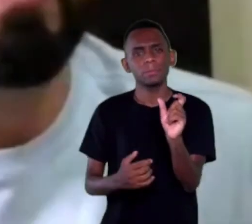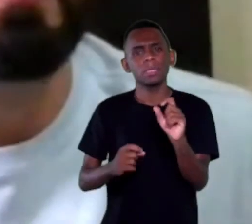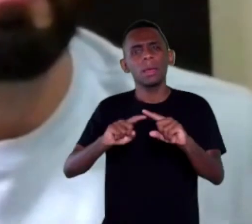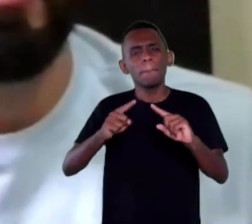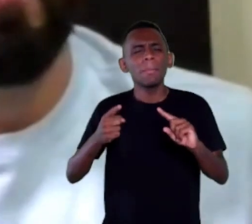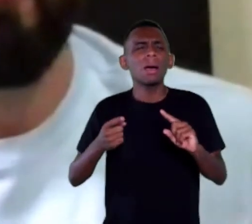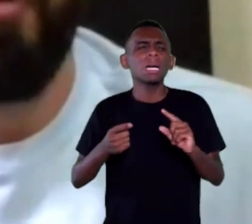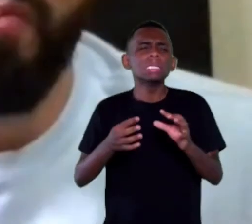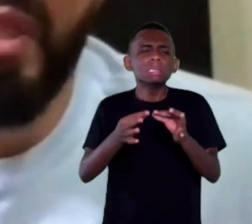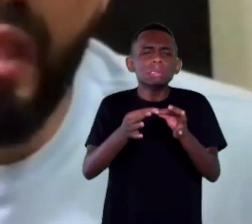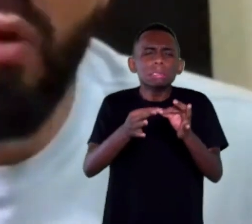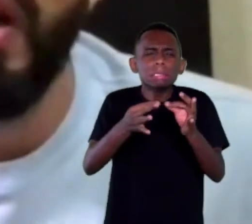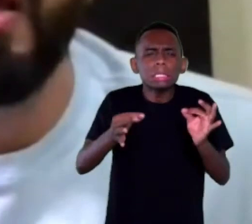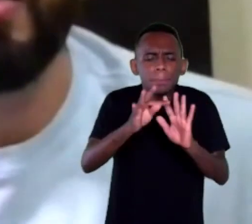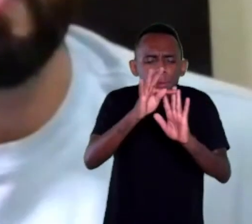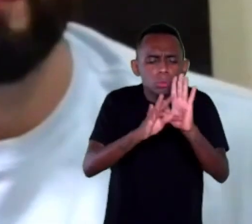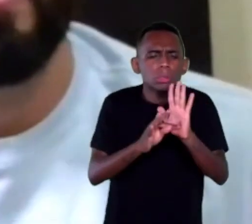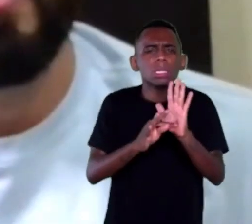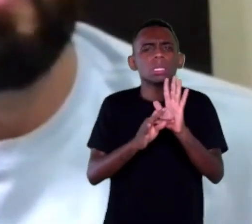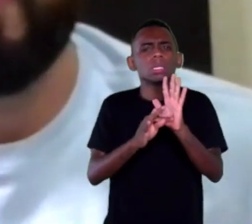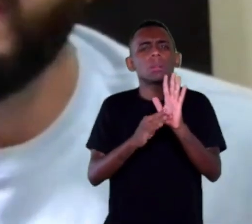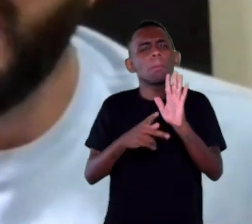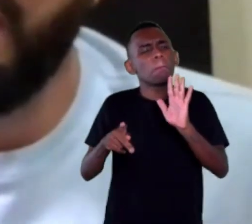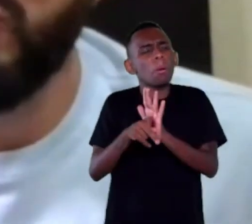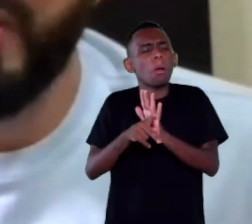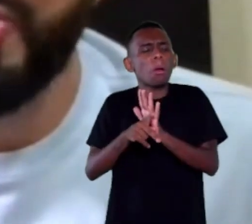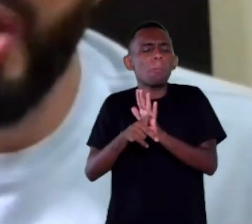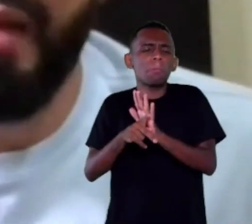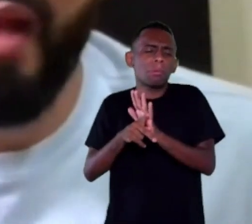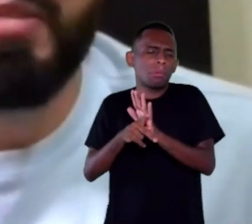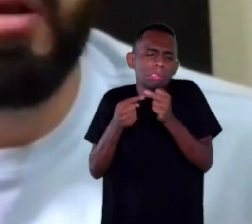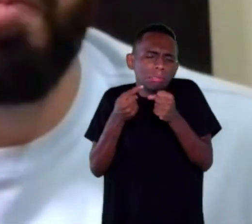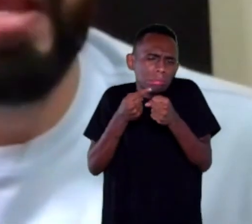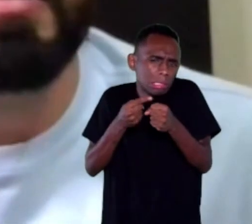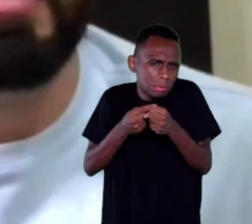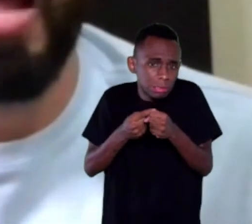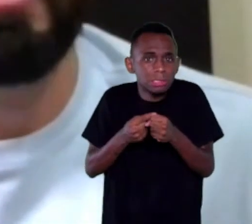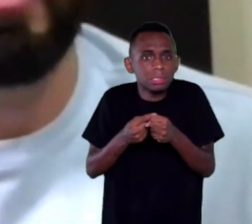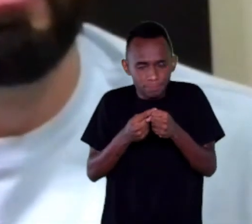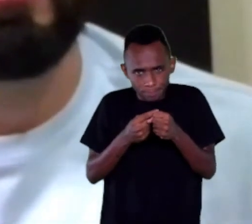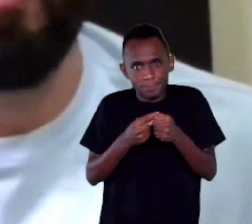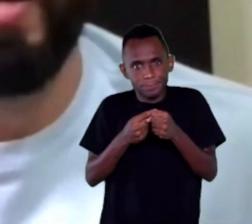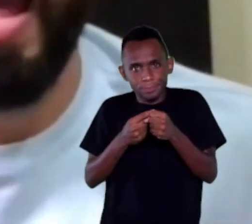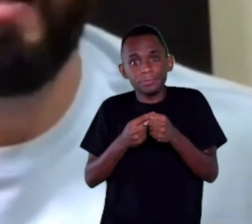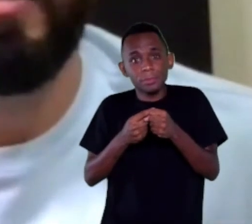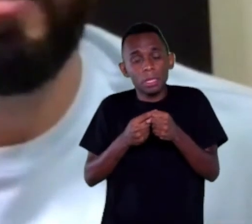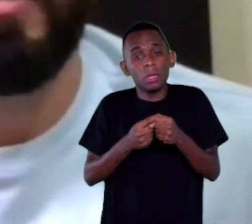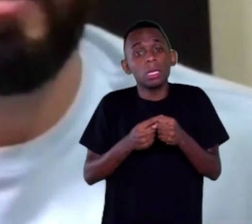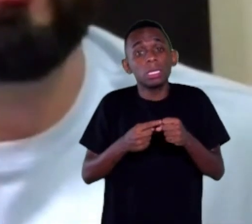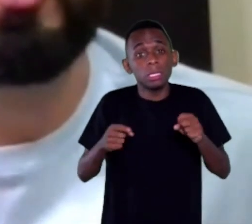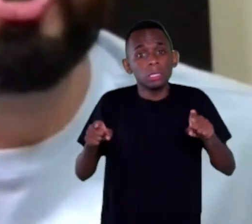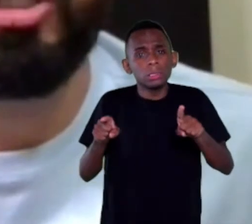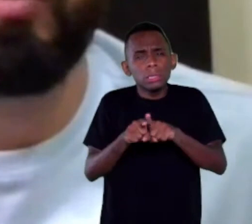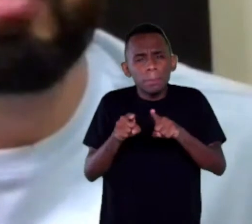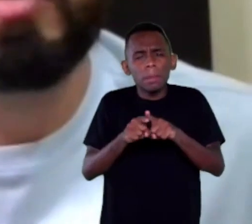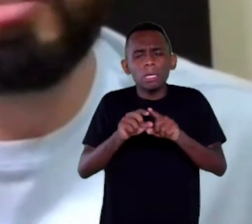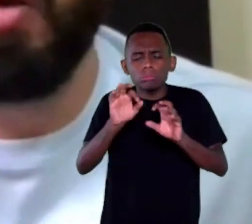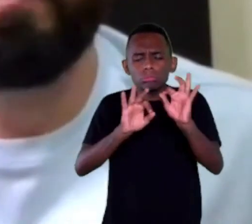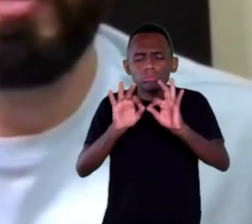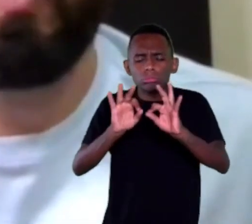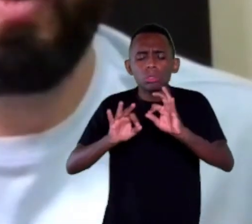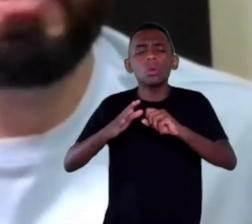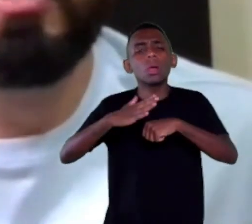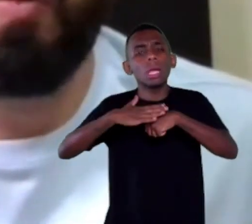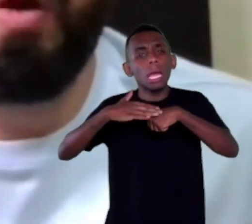forma simples, uma forma interiorana, e fizemos uma diagramação pensada com carinho, onde os